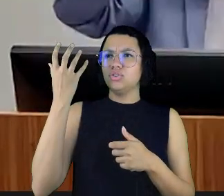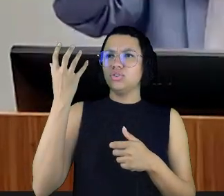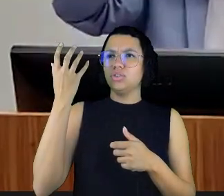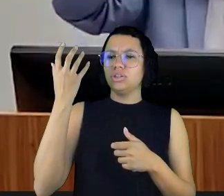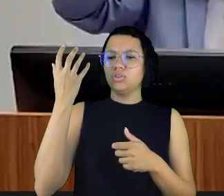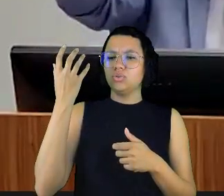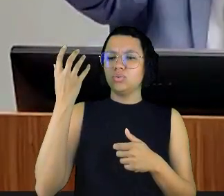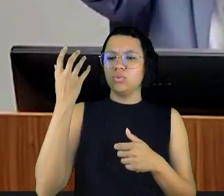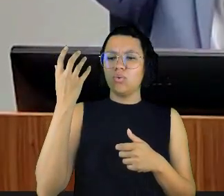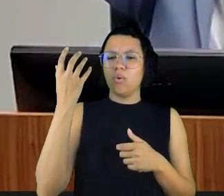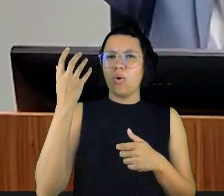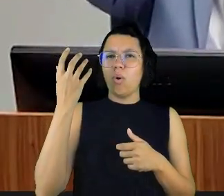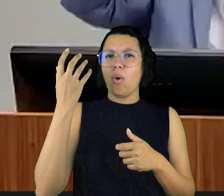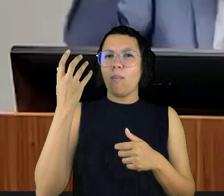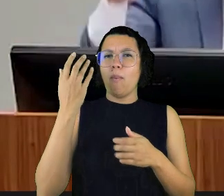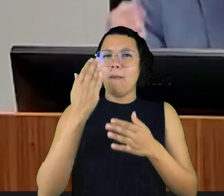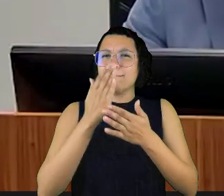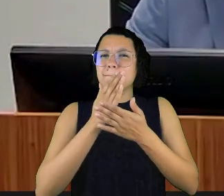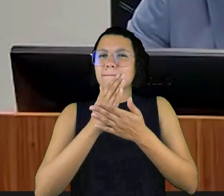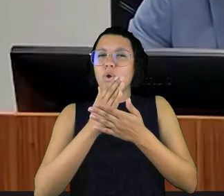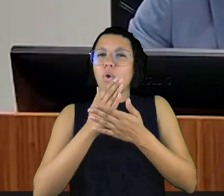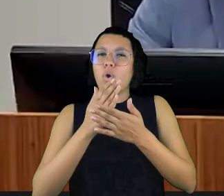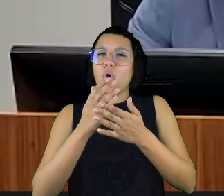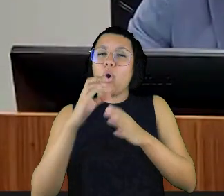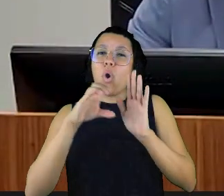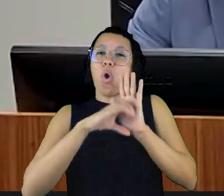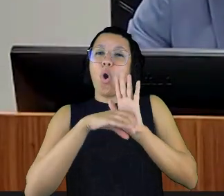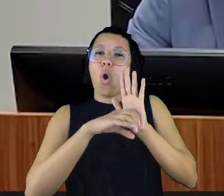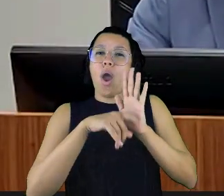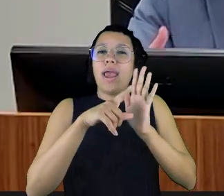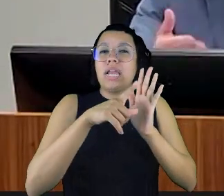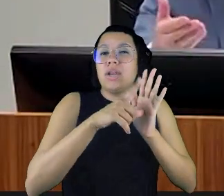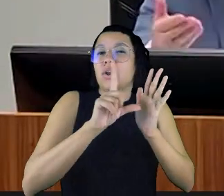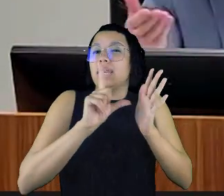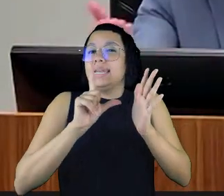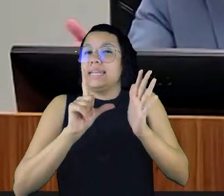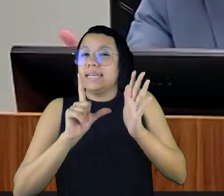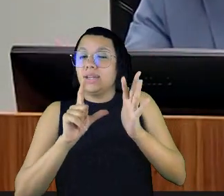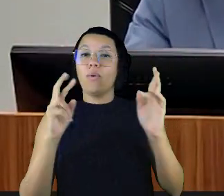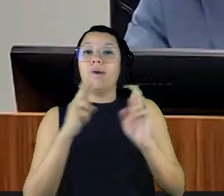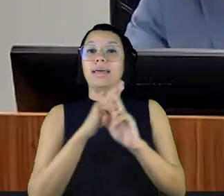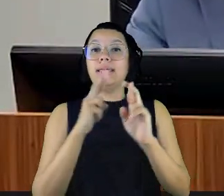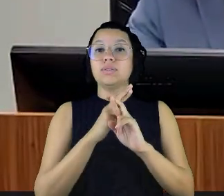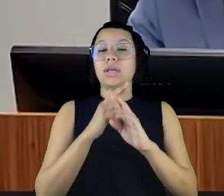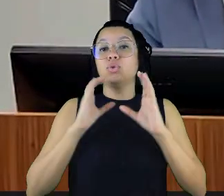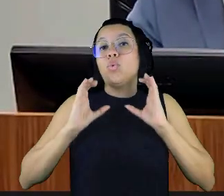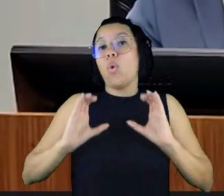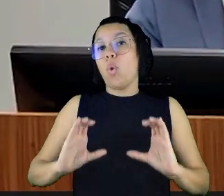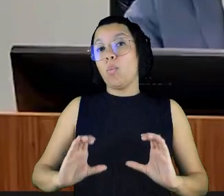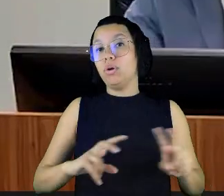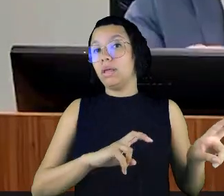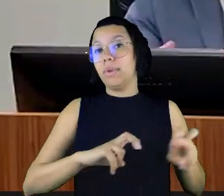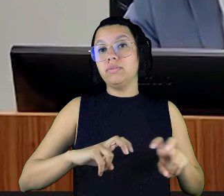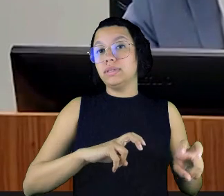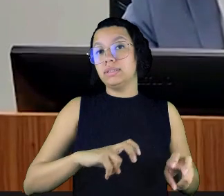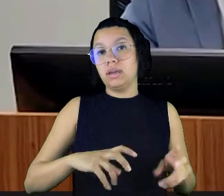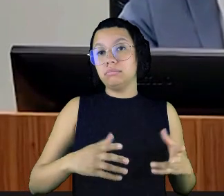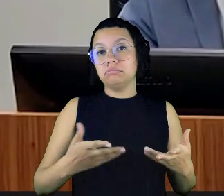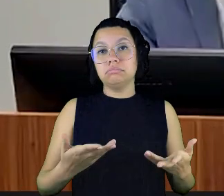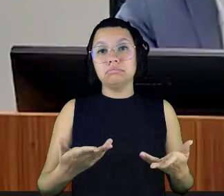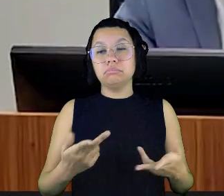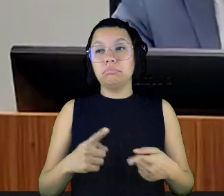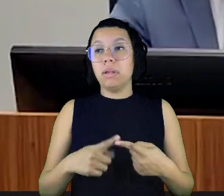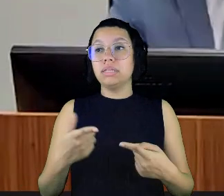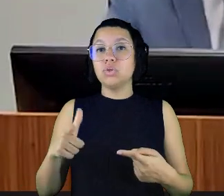preconceitos a respeito do comportamento fazendário. Agora, eu não tenho a menor dúvida de que o melhor dos